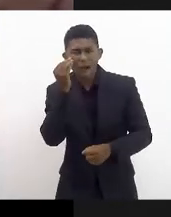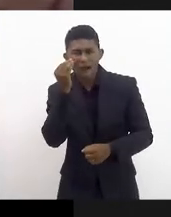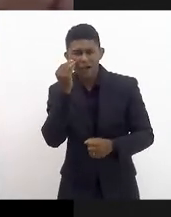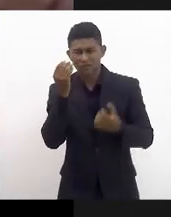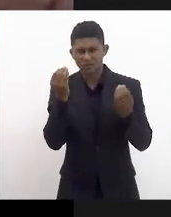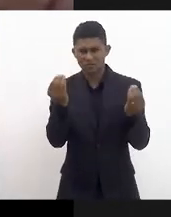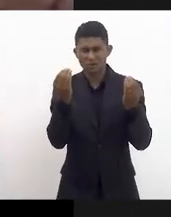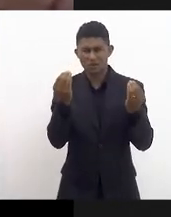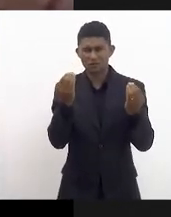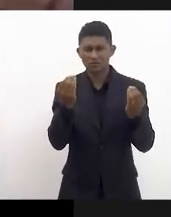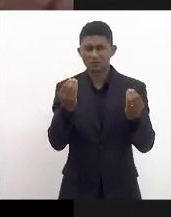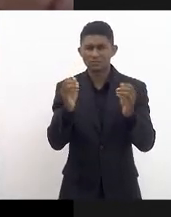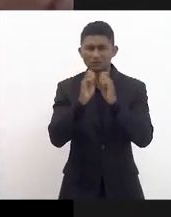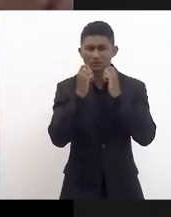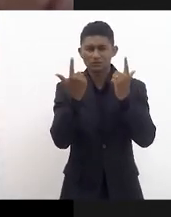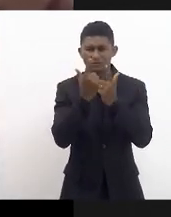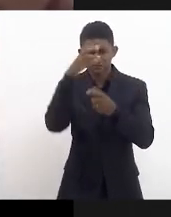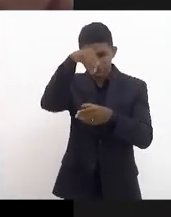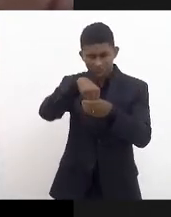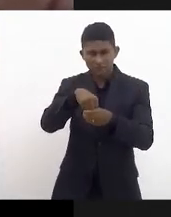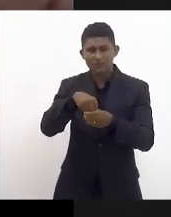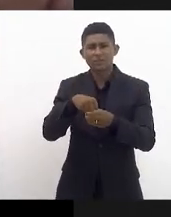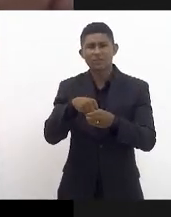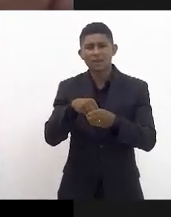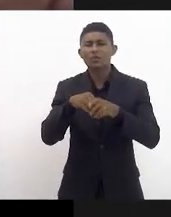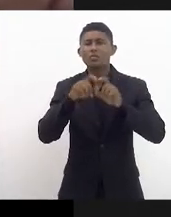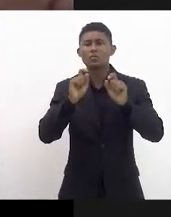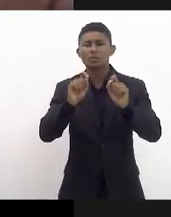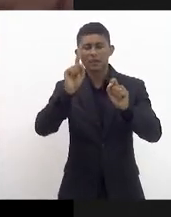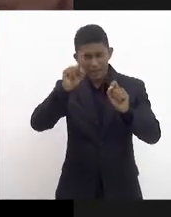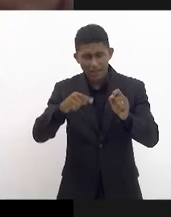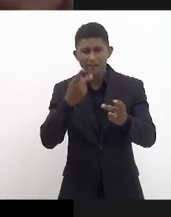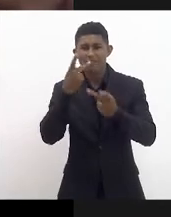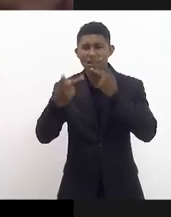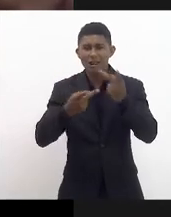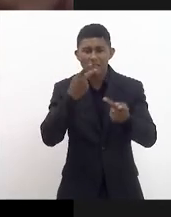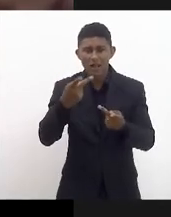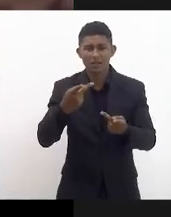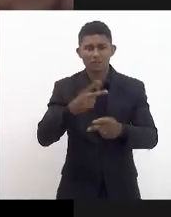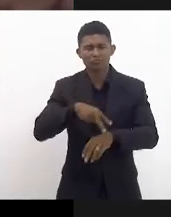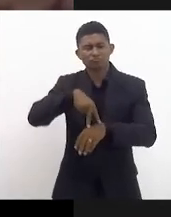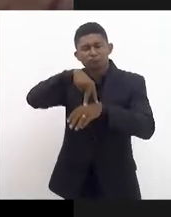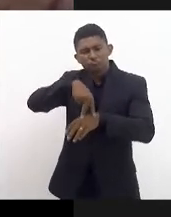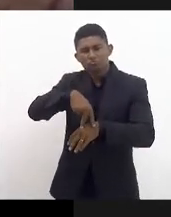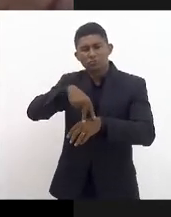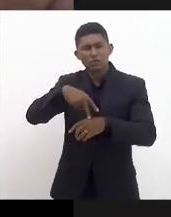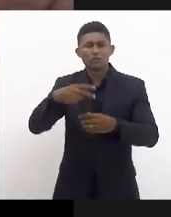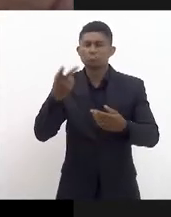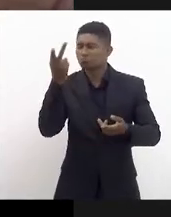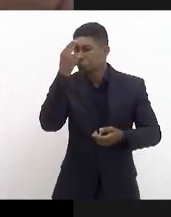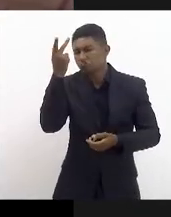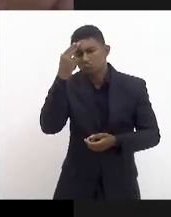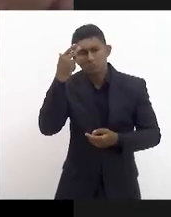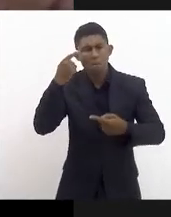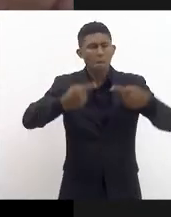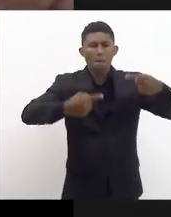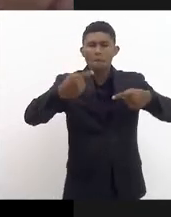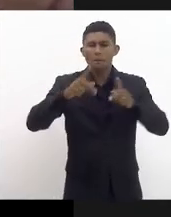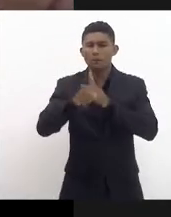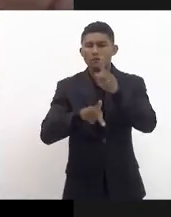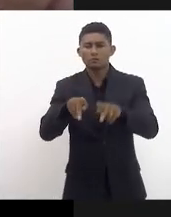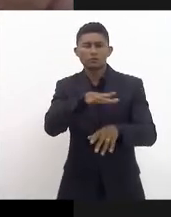no parlamento, né, o lugar de falar, de se posicionar em defesa da